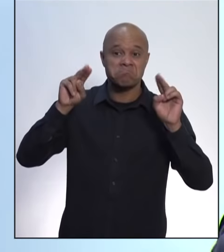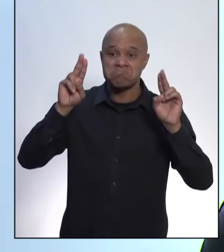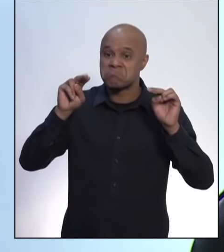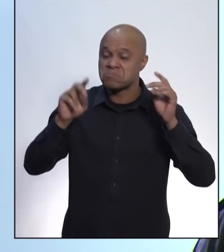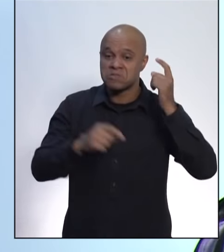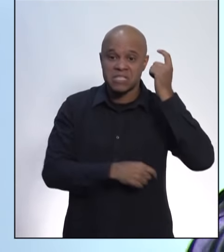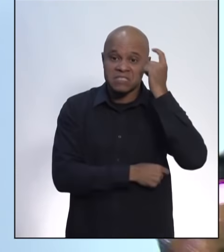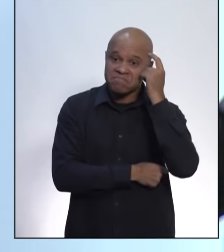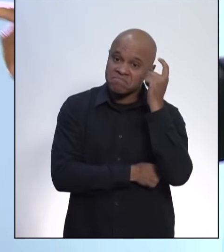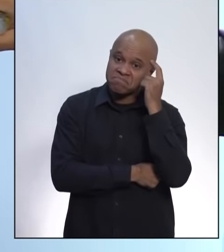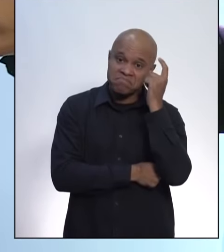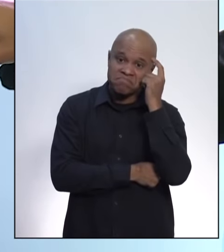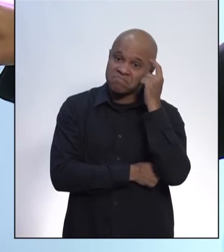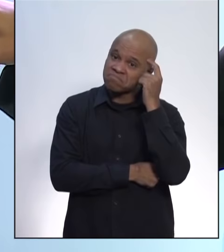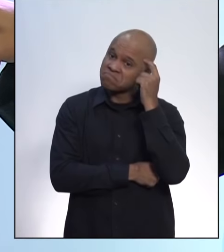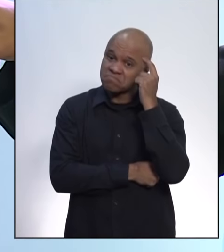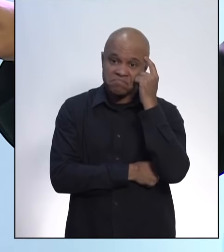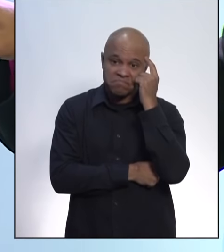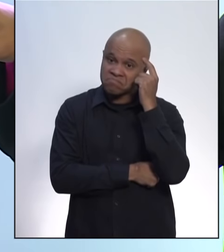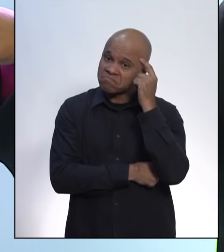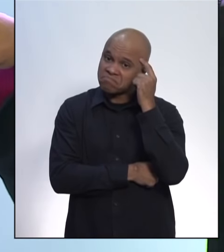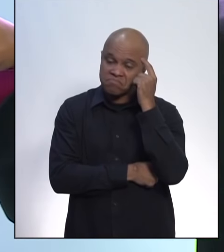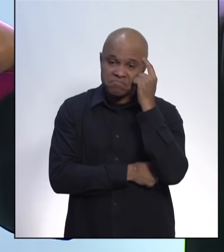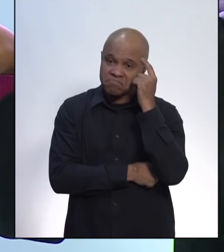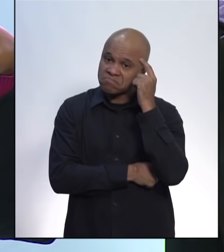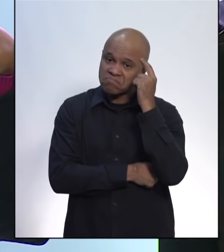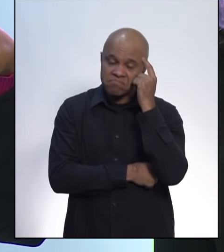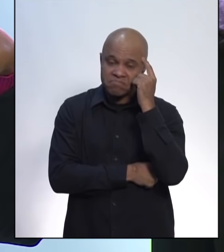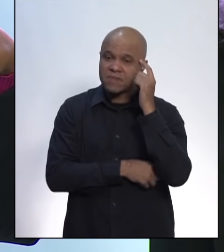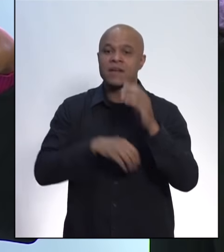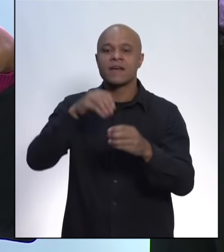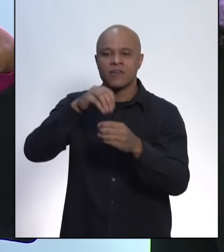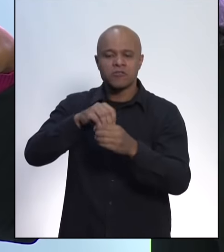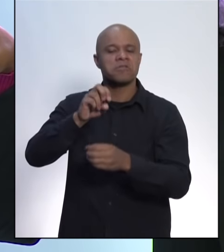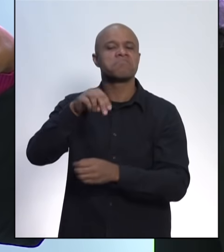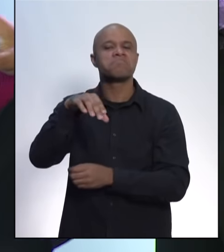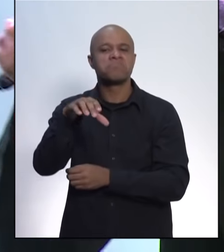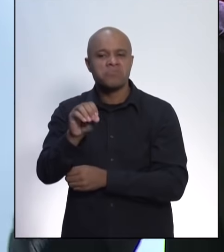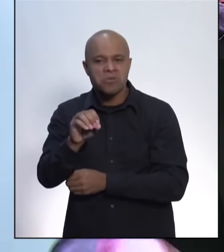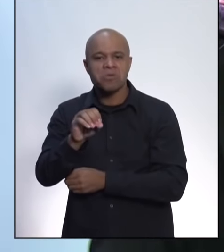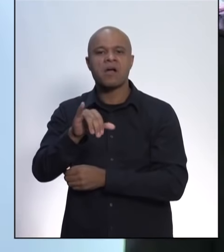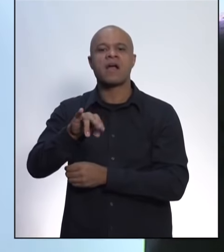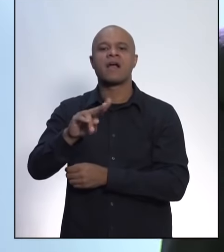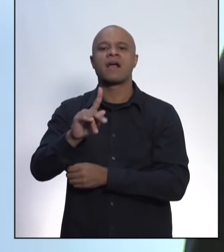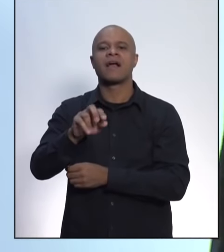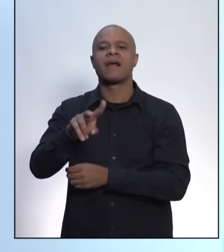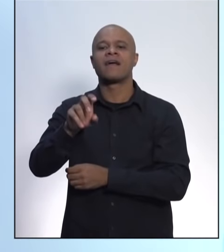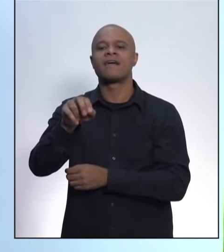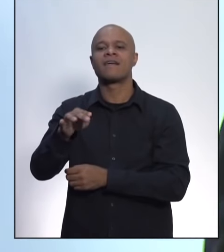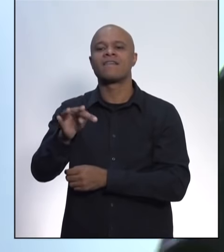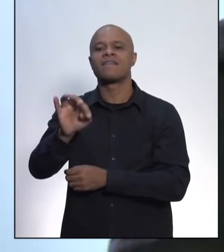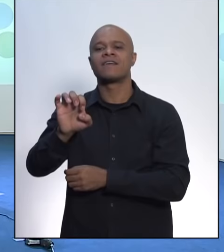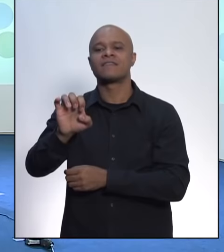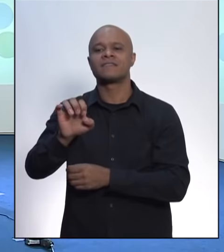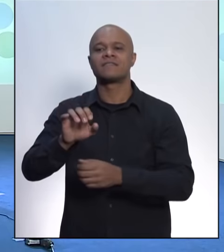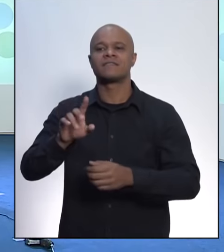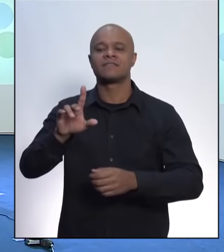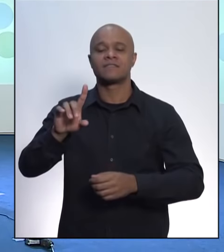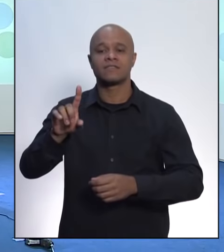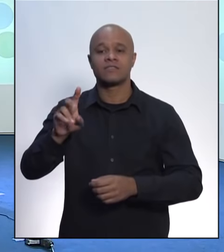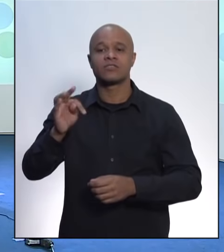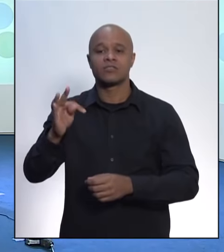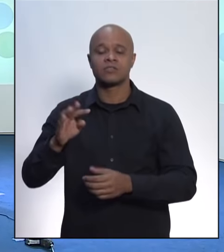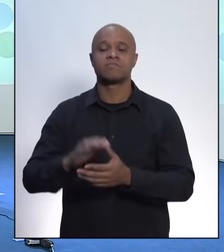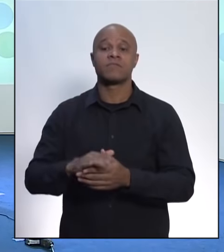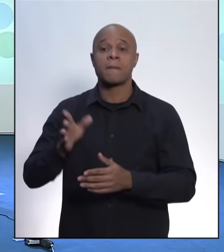pensaram sobre isso eu quero que vocês digam não ai realmente ok e aí anthony a gente tem